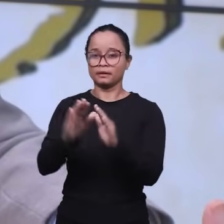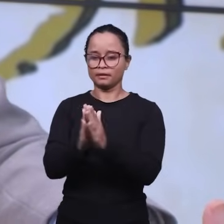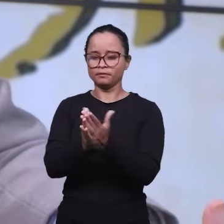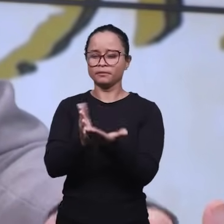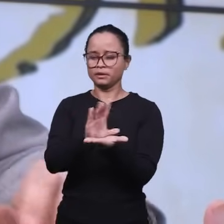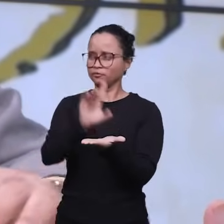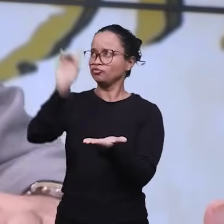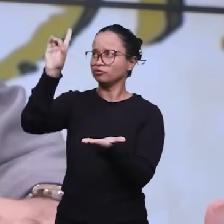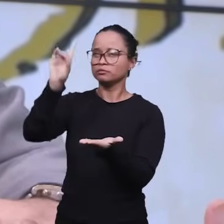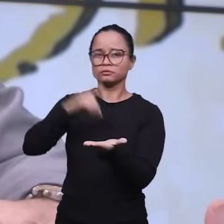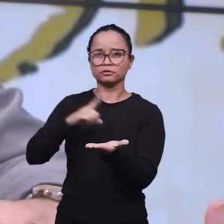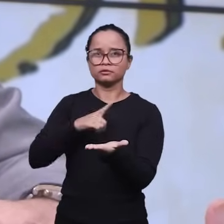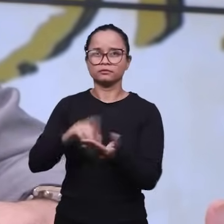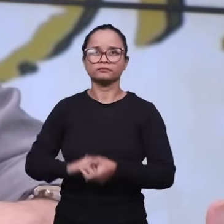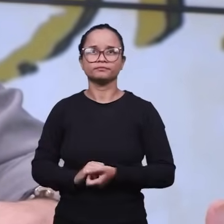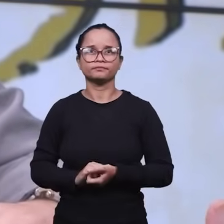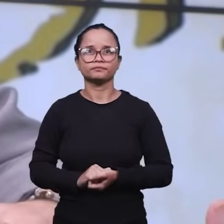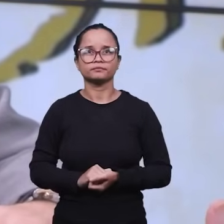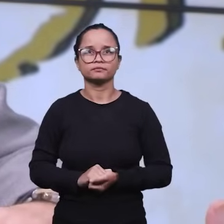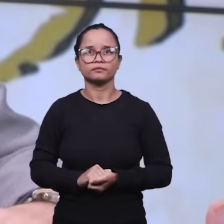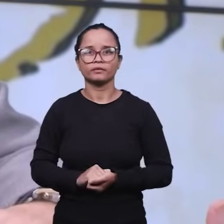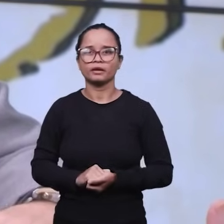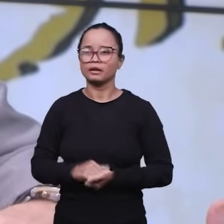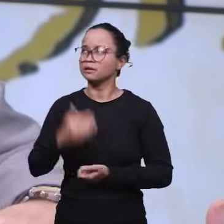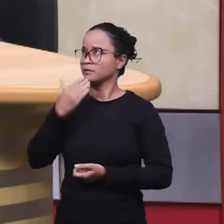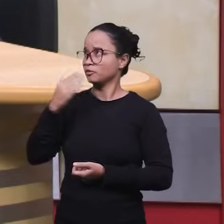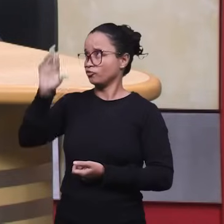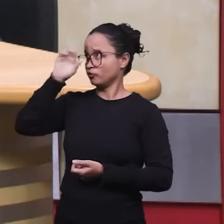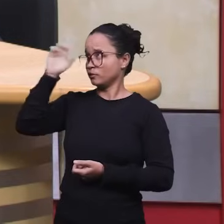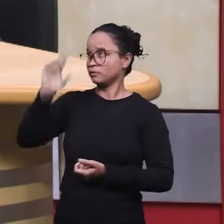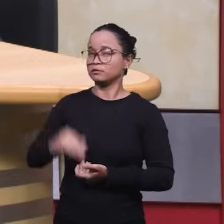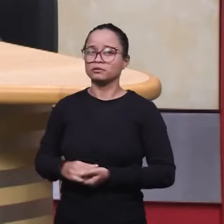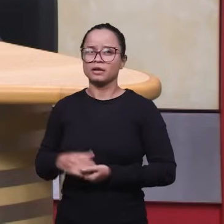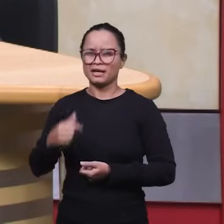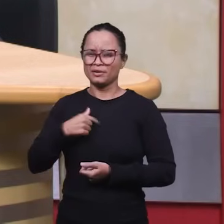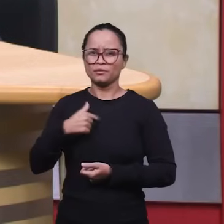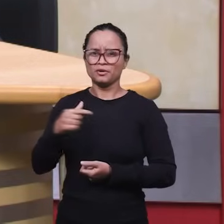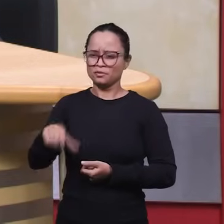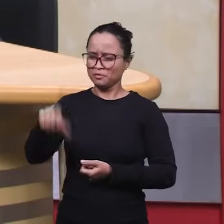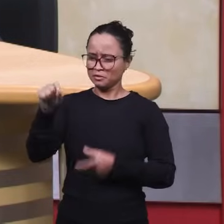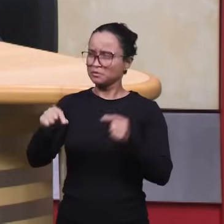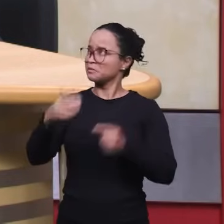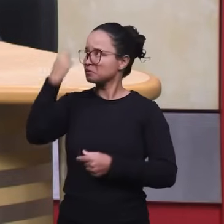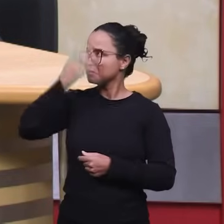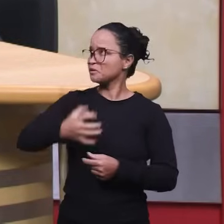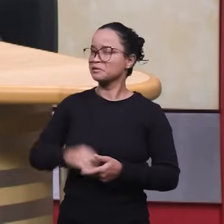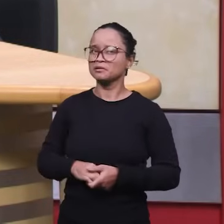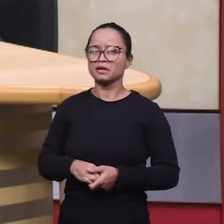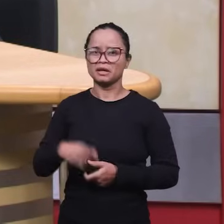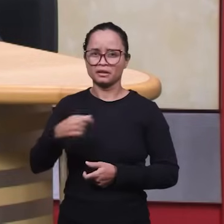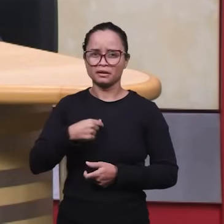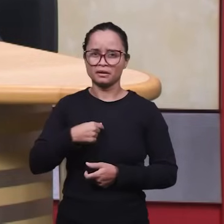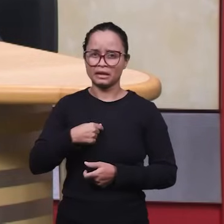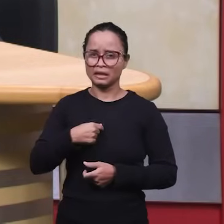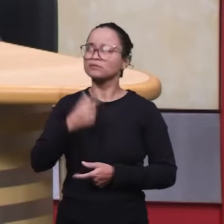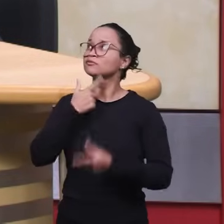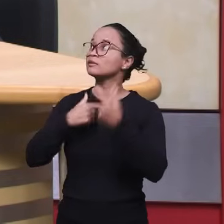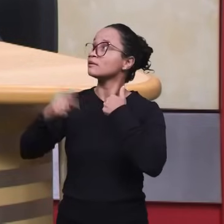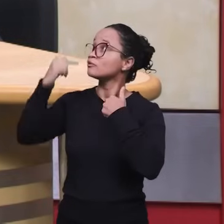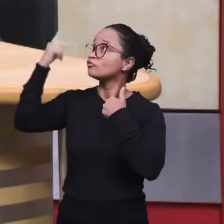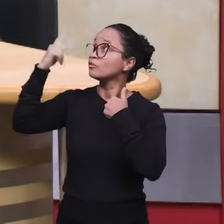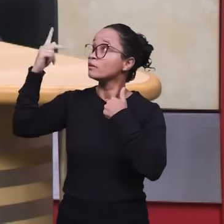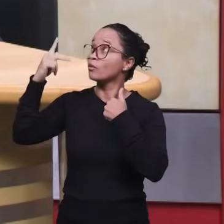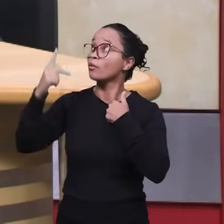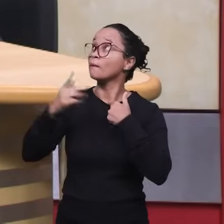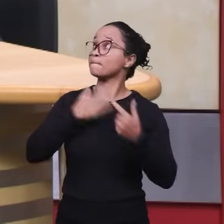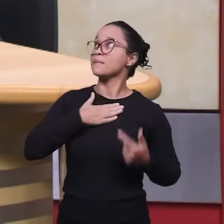era a Bíblia. E ela pediu ao Senhor: Senhor, eu preciso tomar uma decisão muito séria, e eu quero tomar uma decisão segundo a tua vontade,